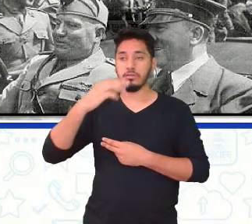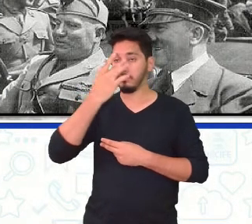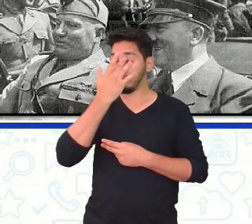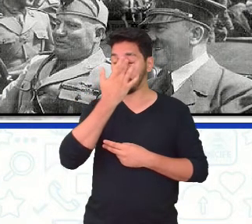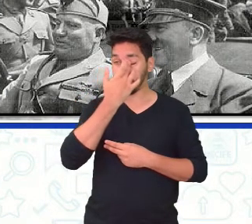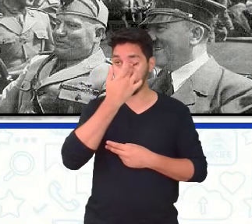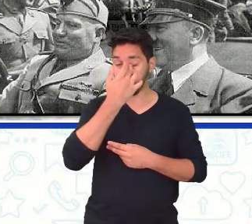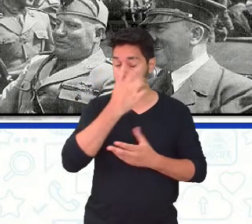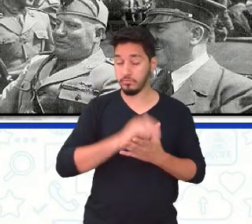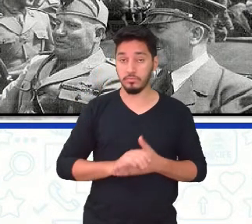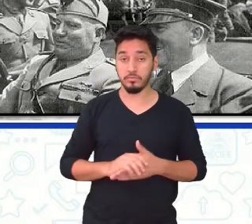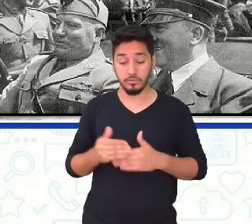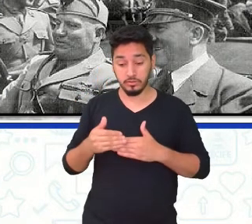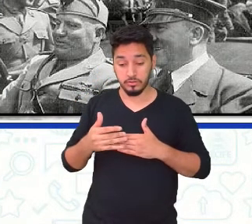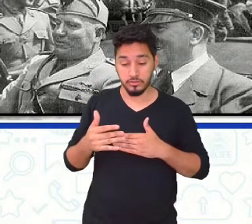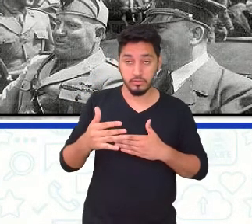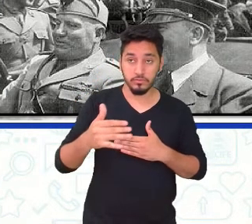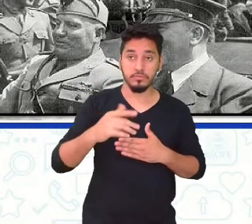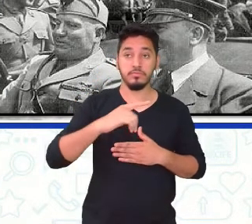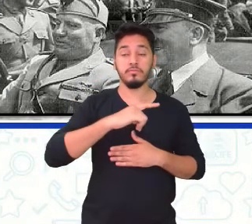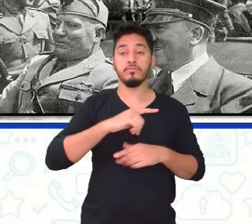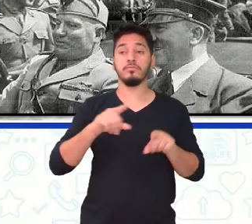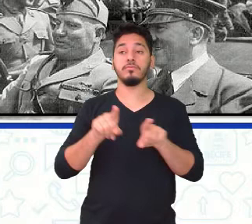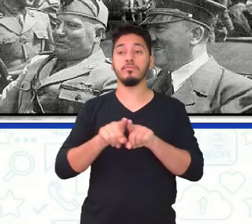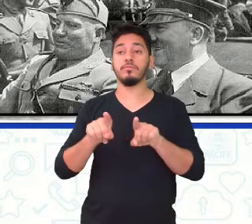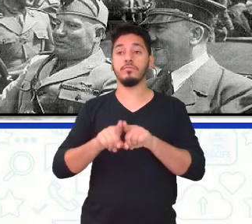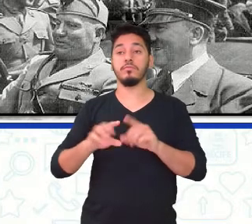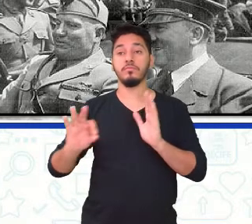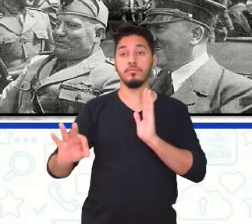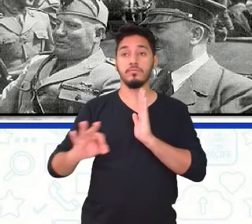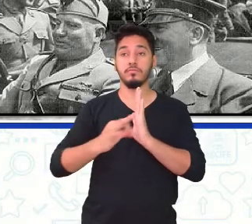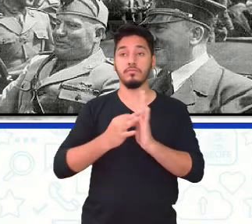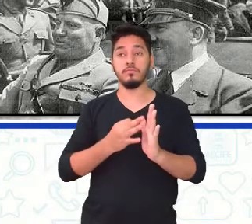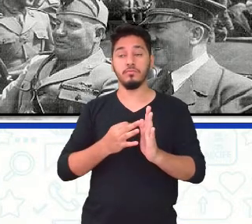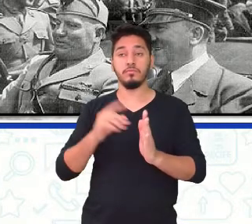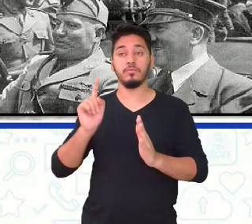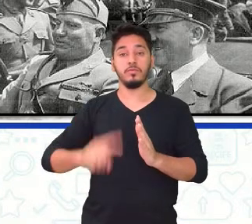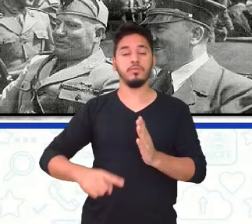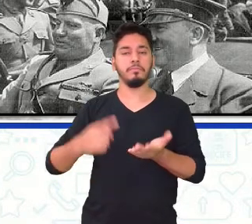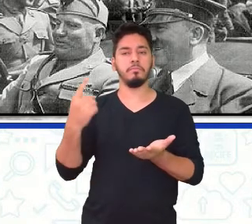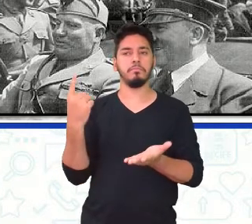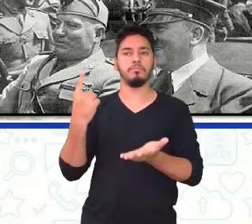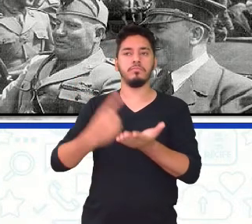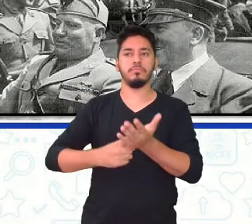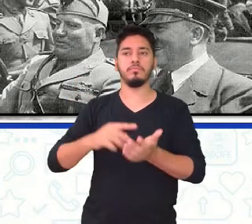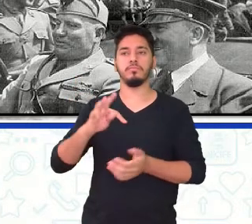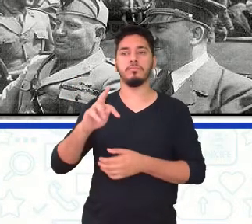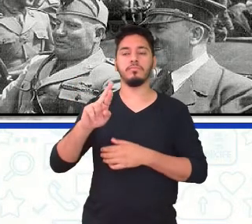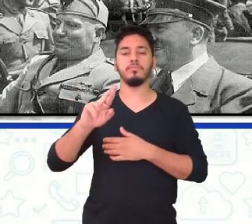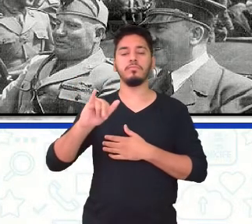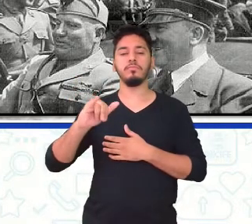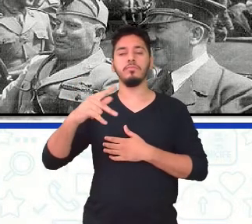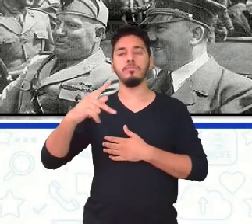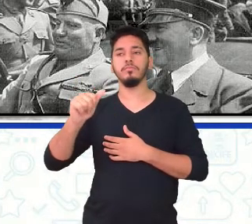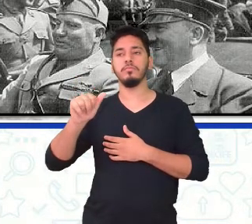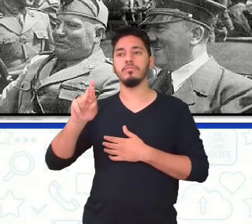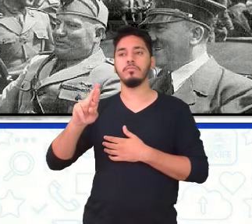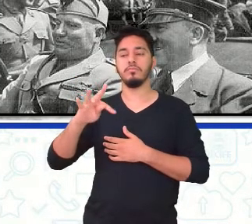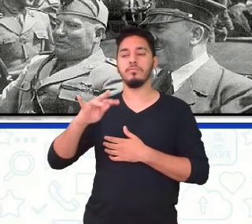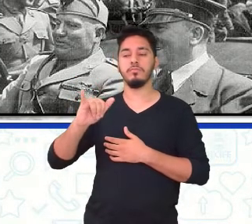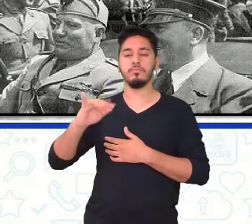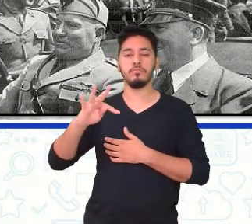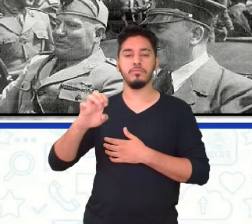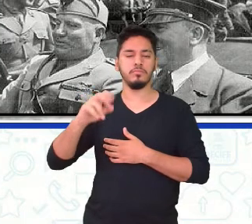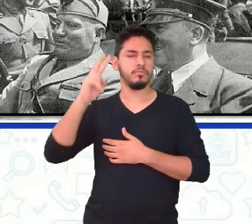na frente a gente tem também a assinatura do chamado pacto, né, tripartite, né, o pacto do eixo. Lembram que a